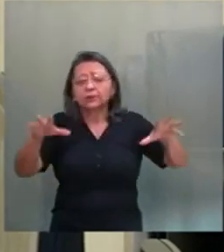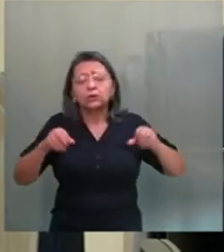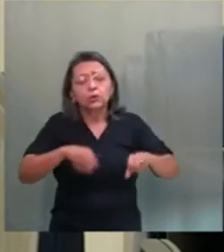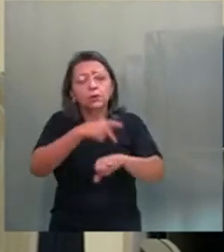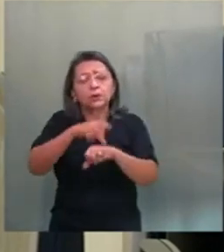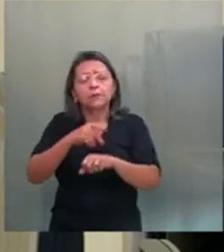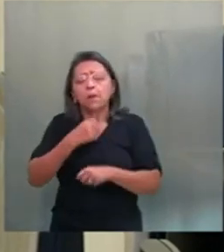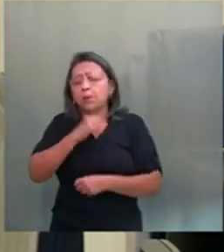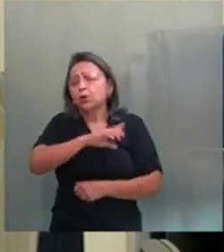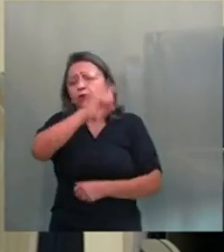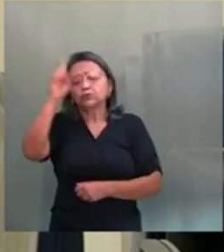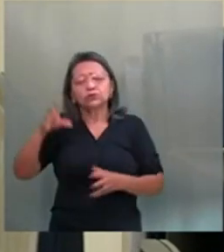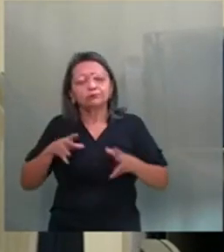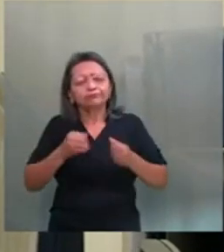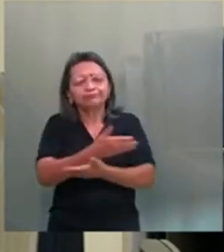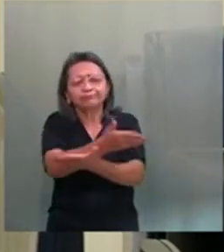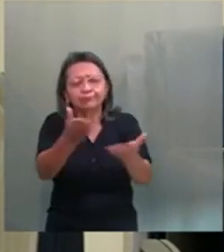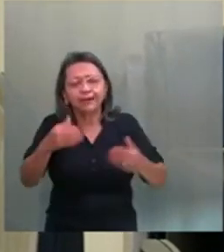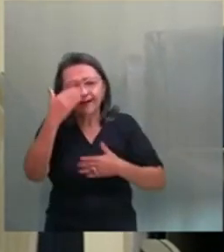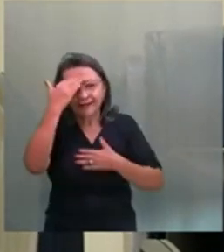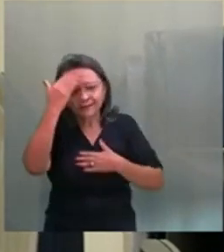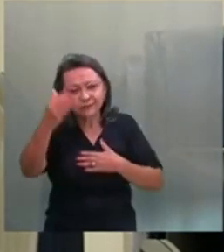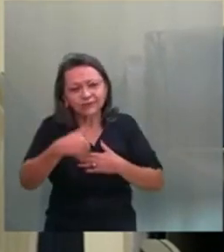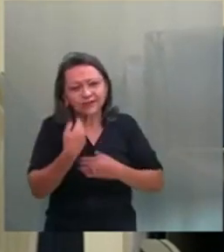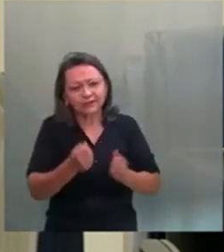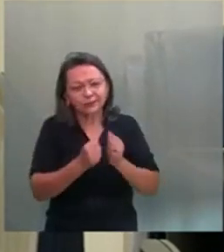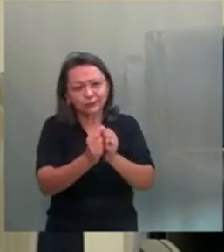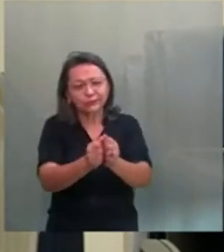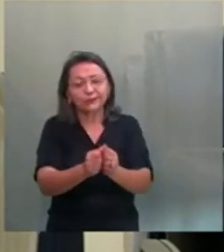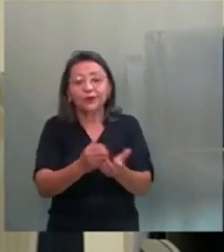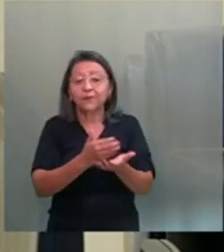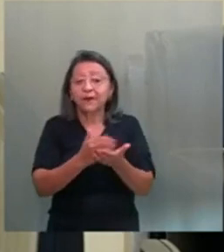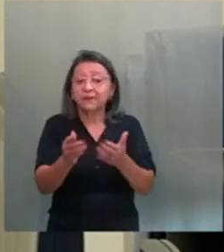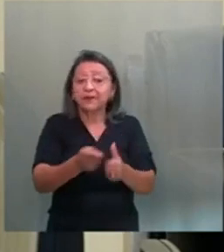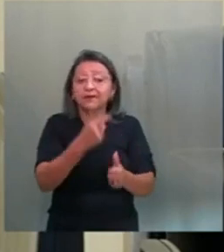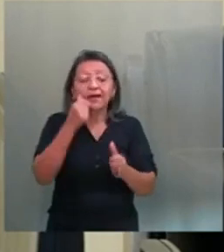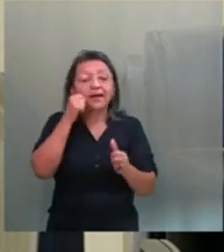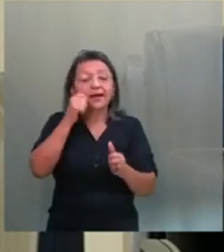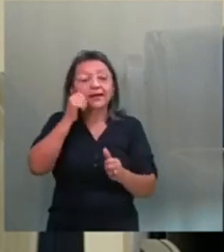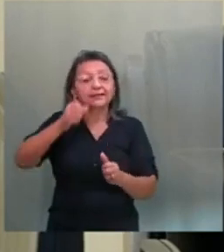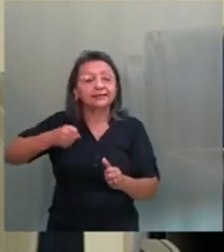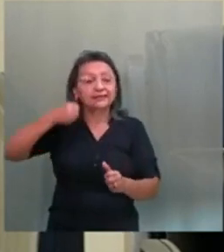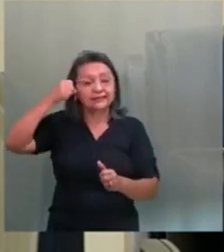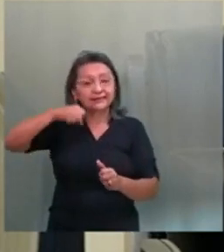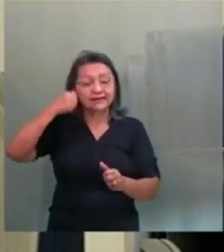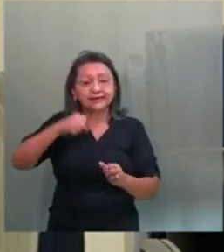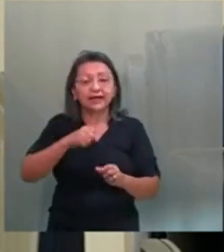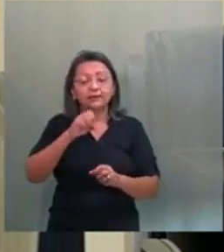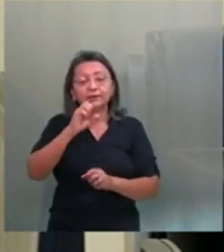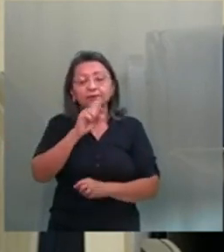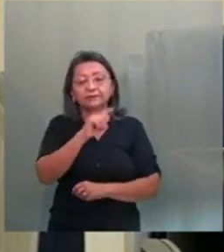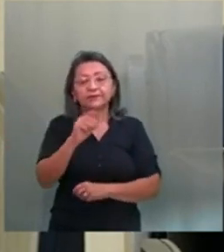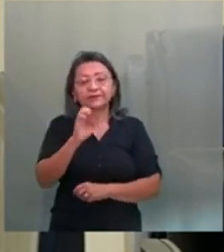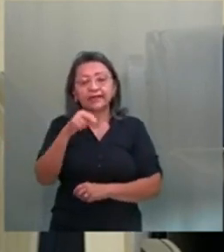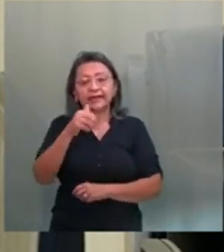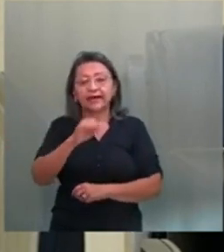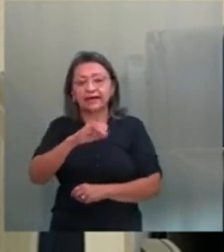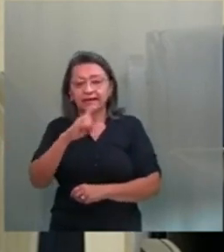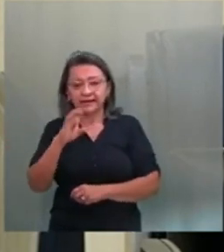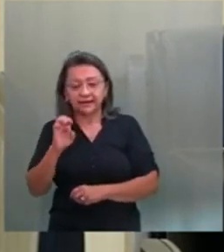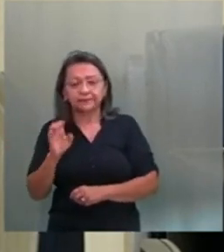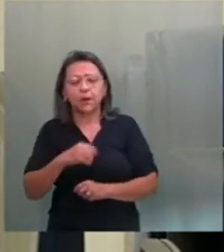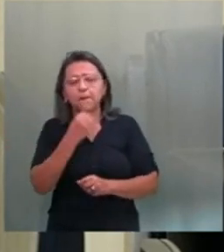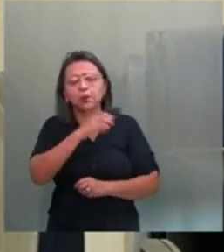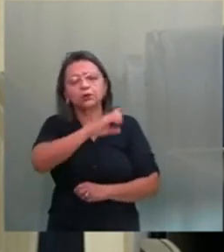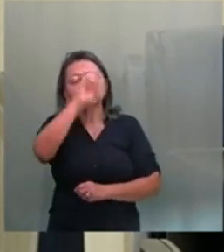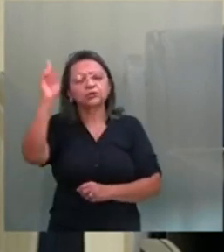vez a todos vocês e o nosso agradecimento pela companhia. Começo pela senadora Zenaide Maia. Senadora, o meu bom dia à senhora e,